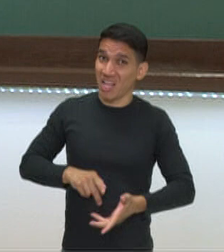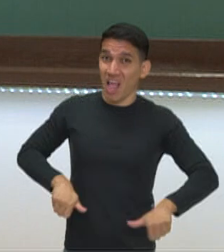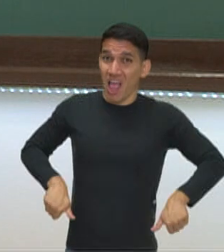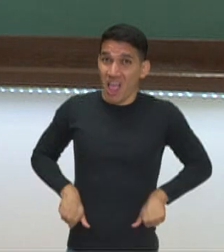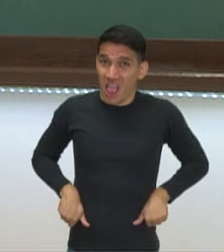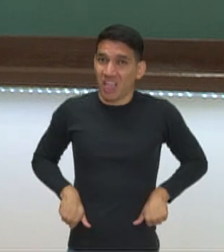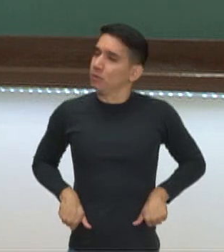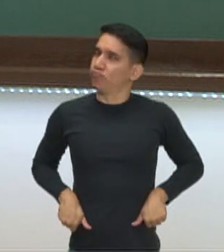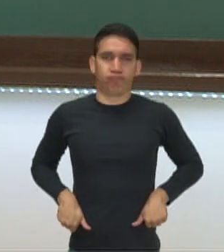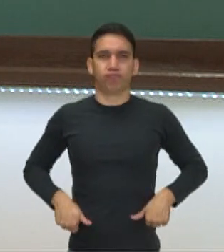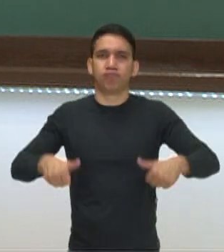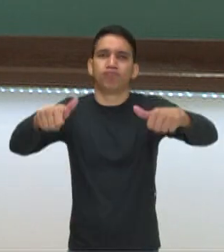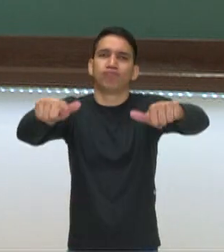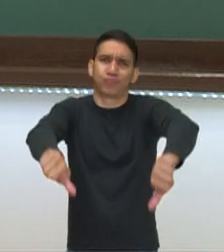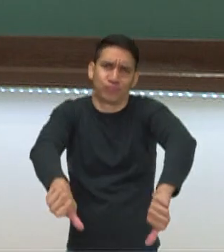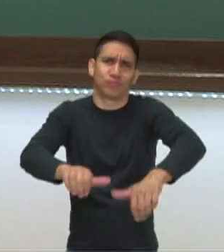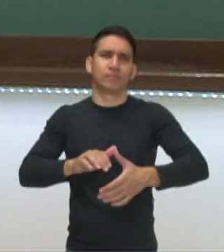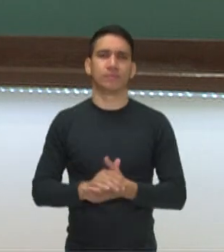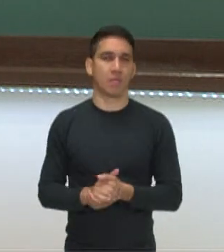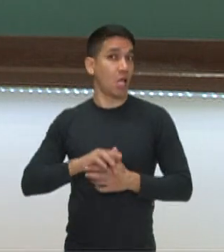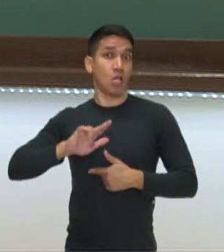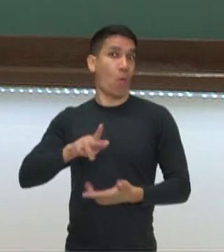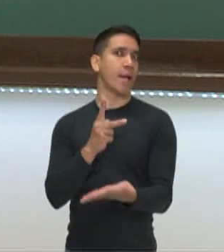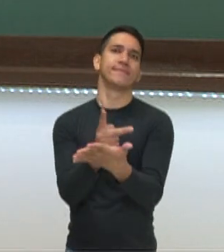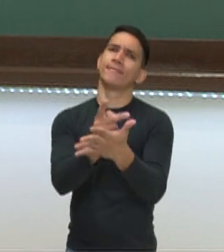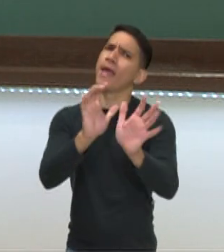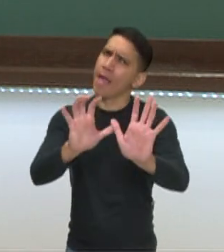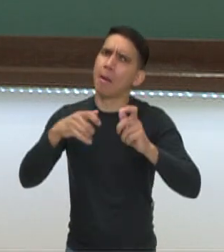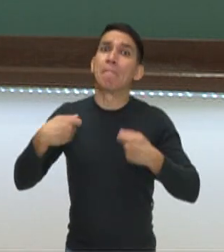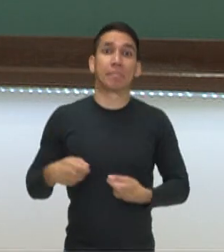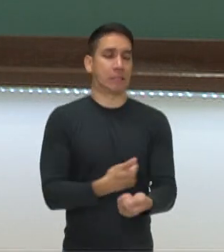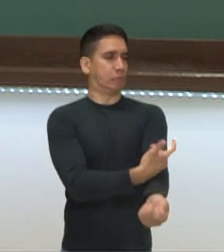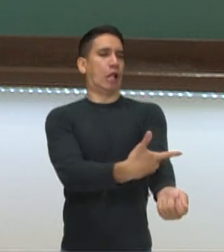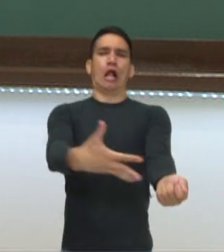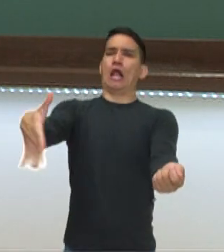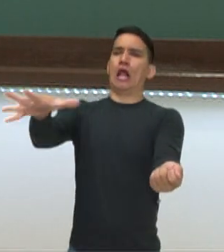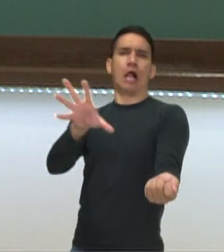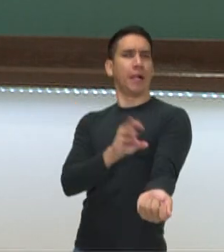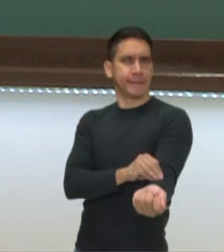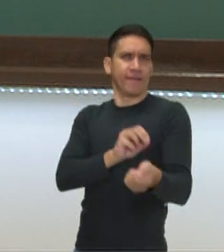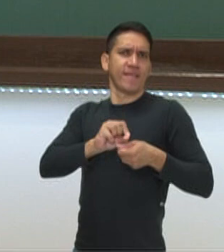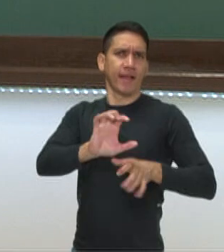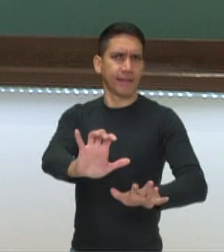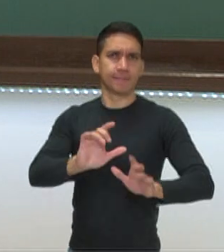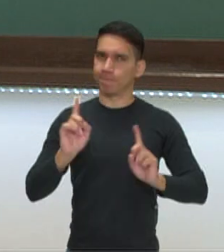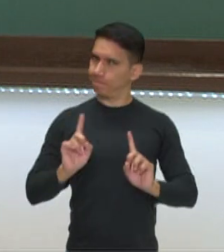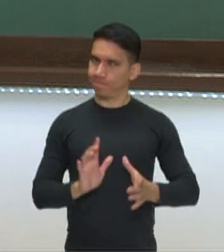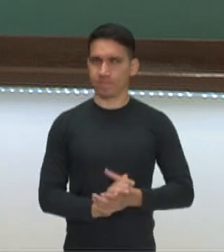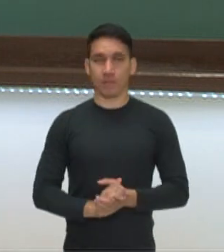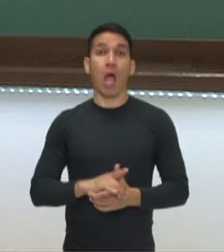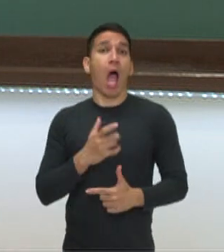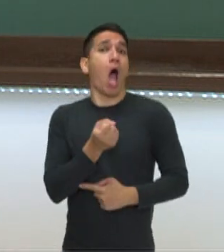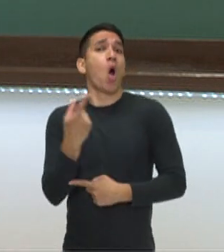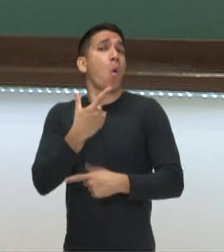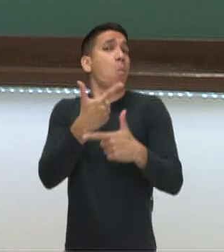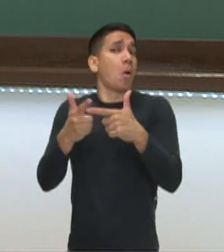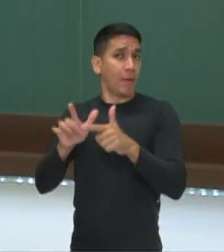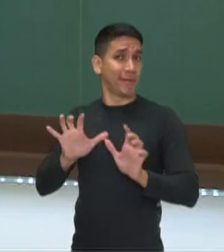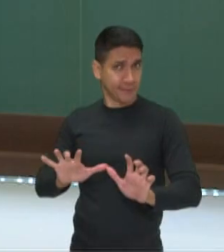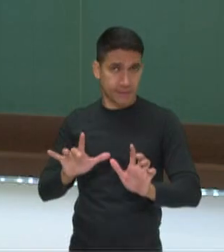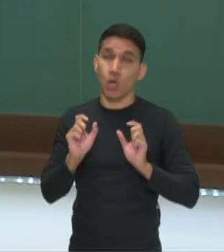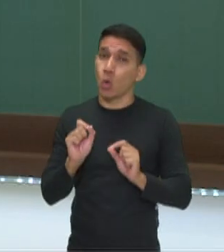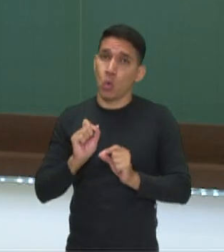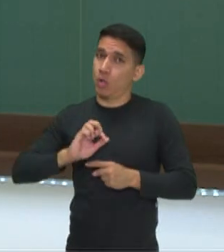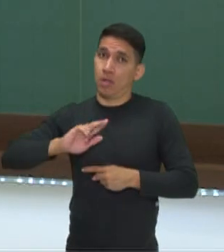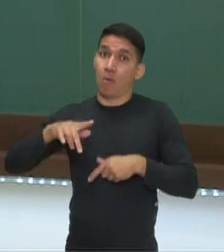bem comprometido. Não é sempre que vai haver a necessidade desse procedimento, tá? Alguns problemas como esse